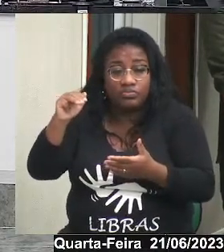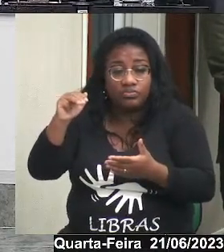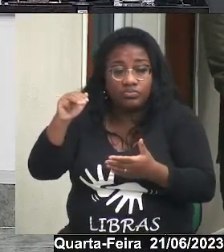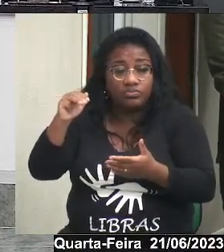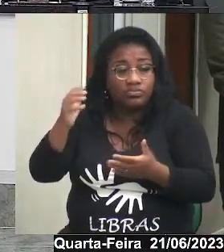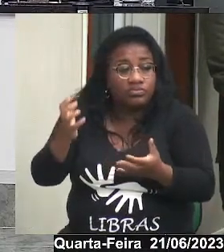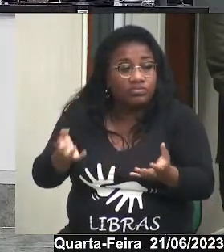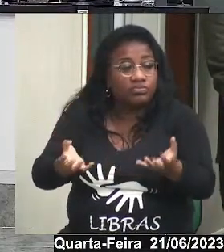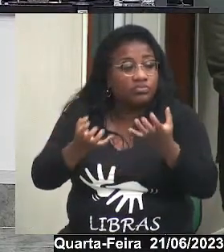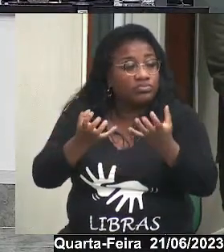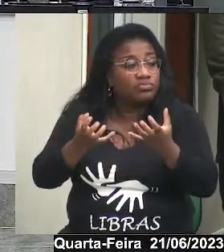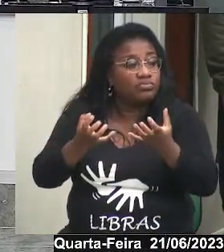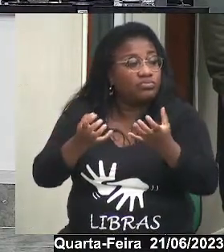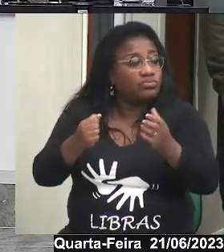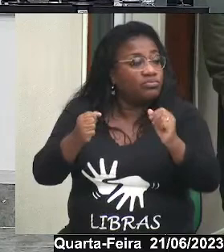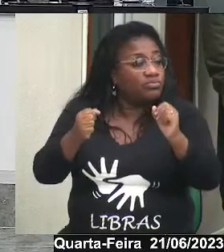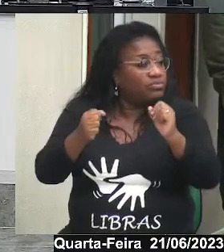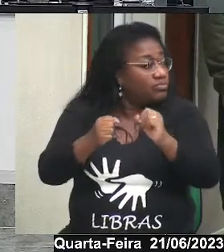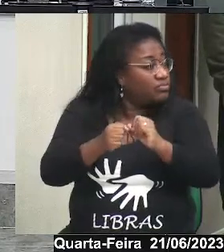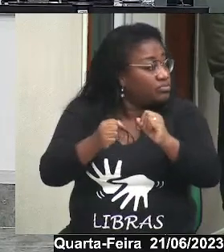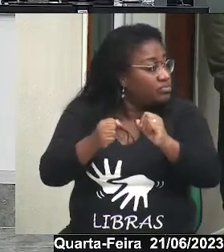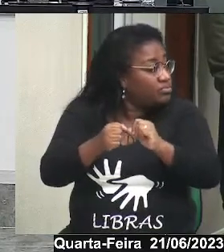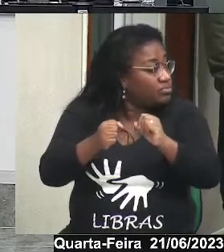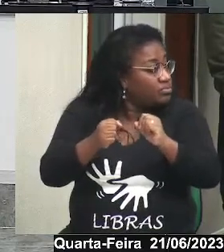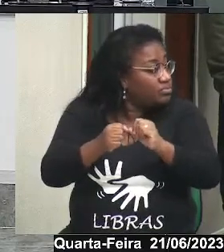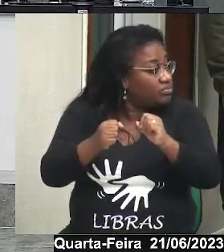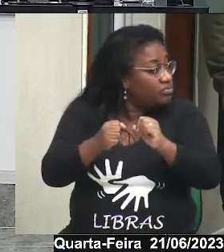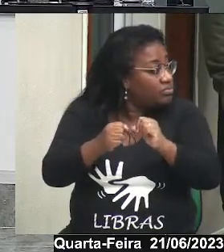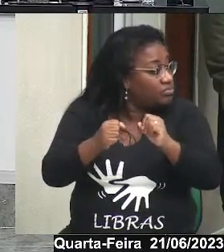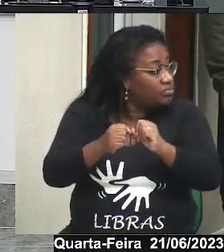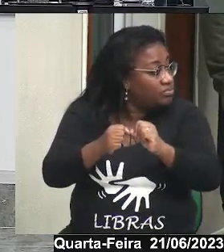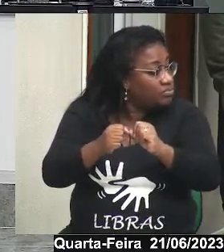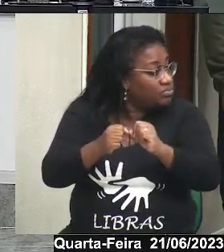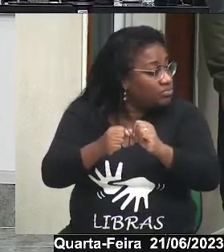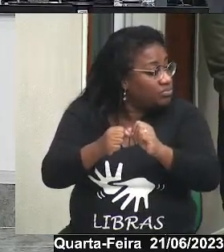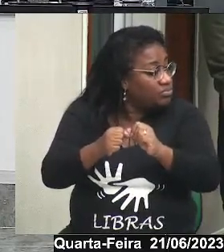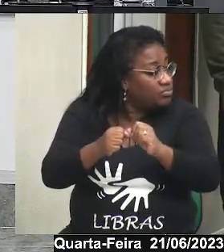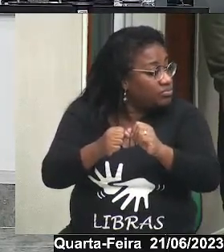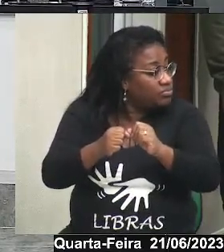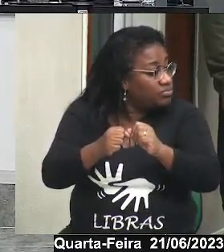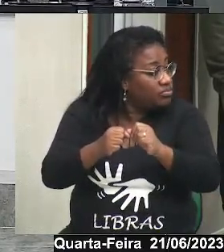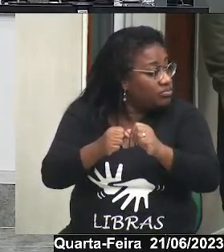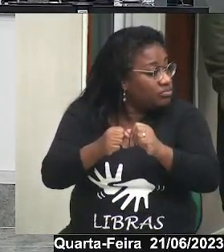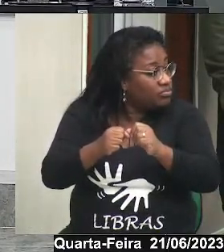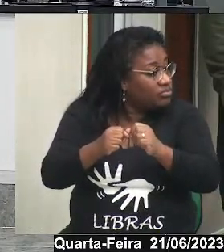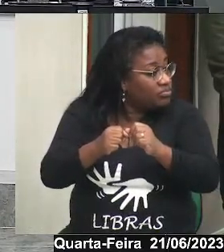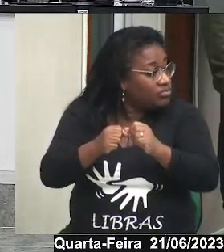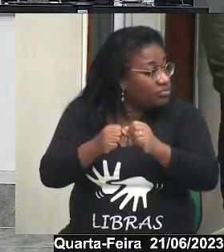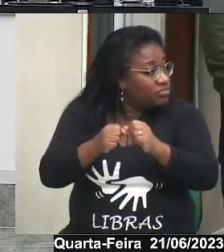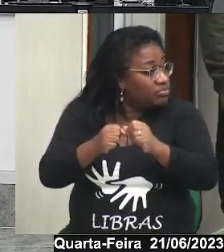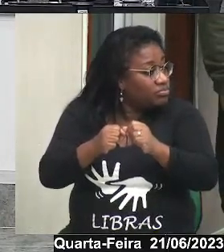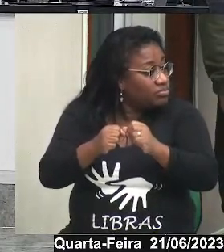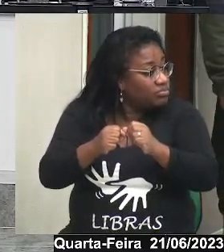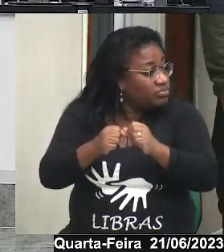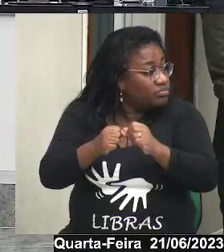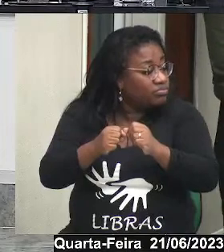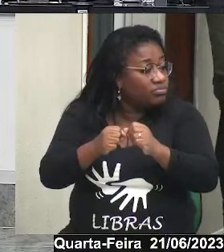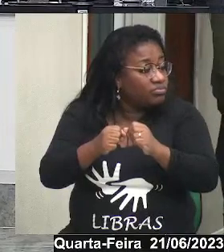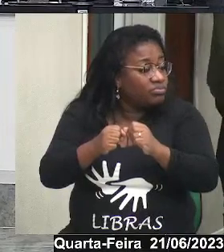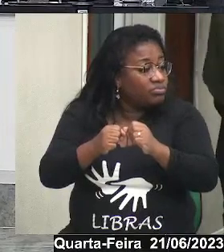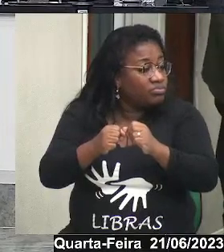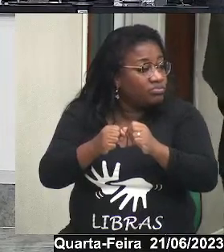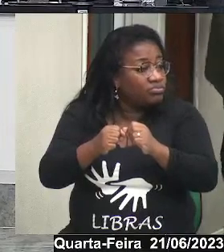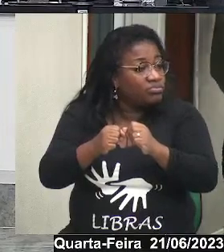através do município que havia um rapaz fazendo menção de se jogar sentado em cima da grande de proteção da